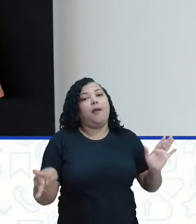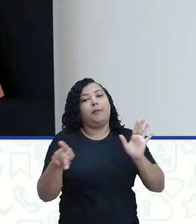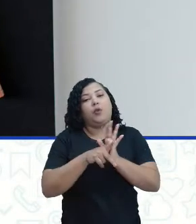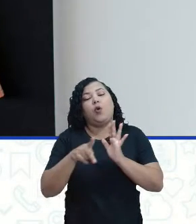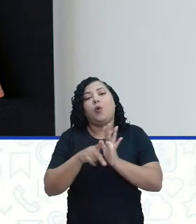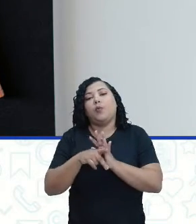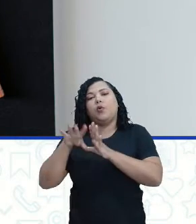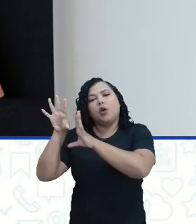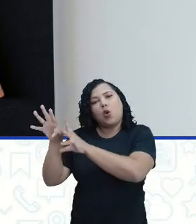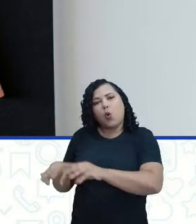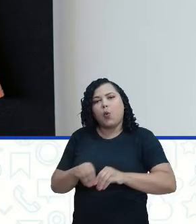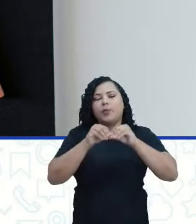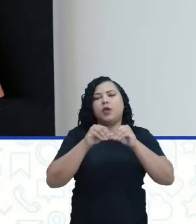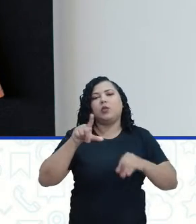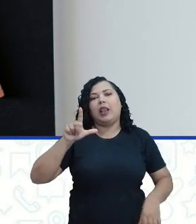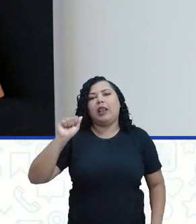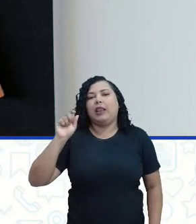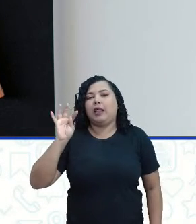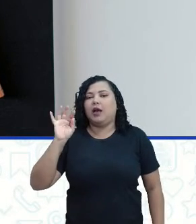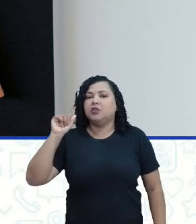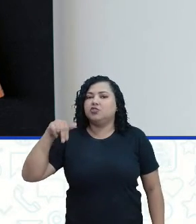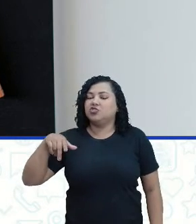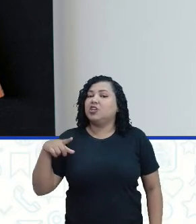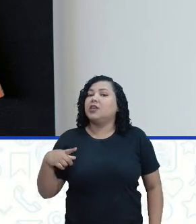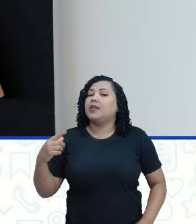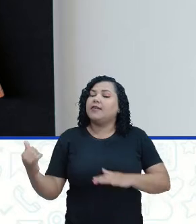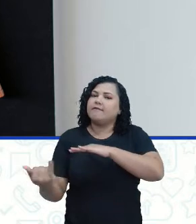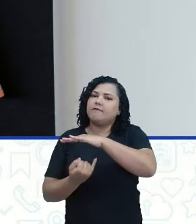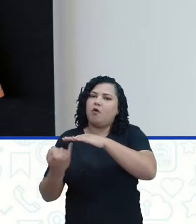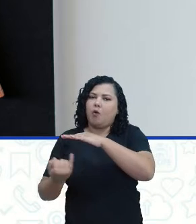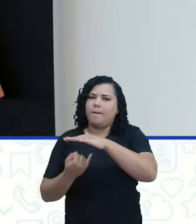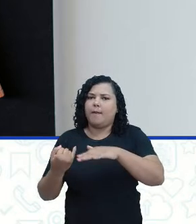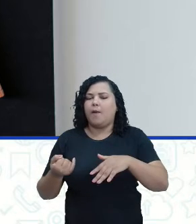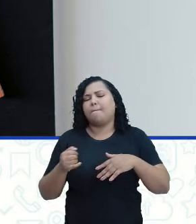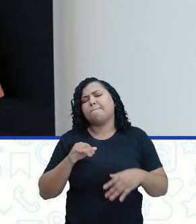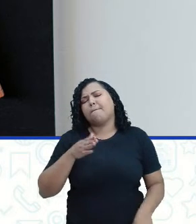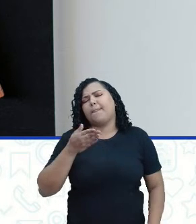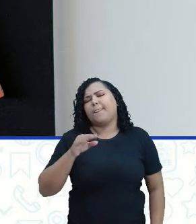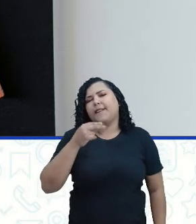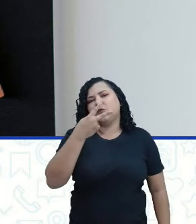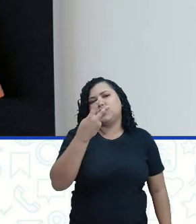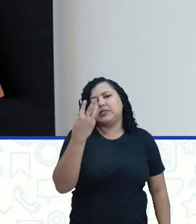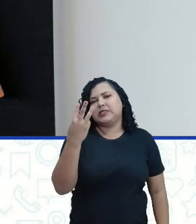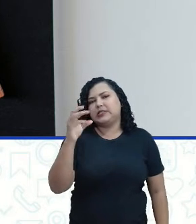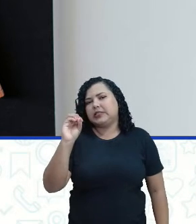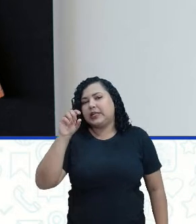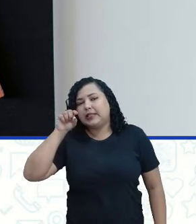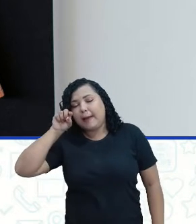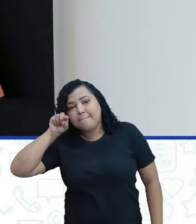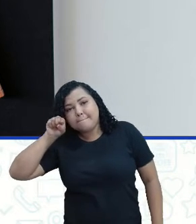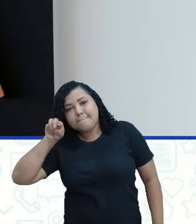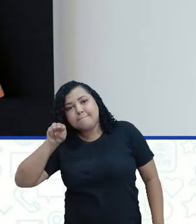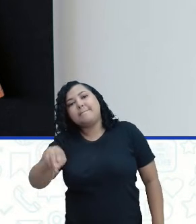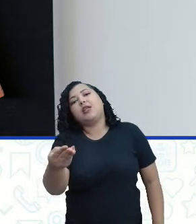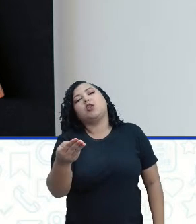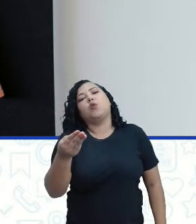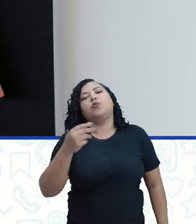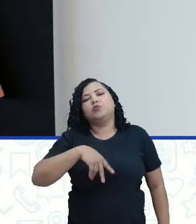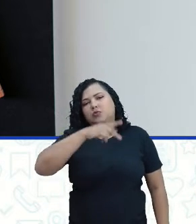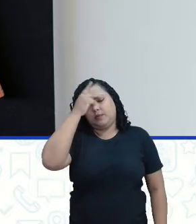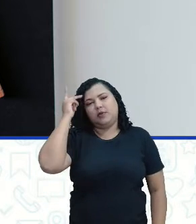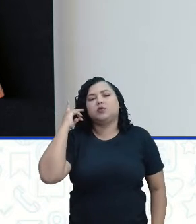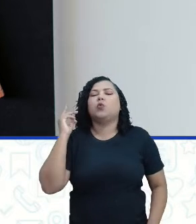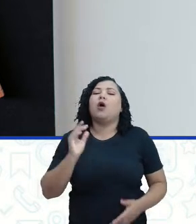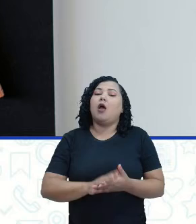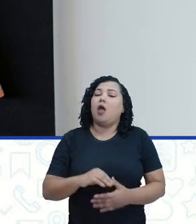vulgar. É adotada por cerca de 230 milhões de pessoas, sendo o 8º idioma mais falado do planeta.